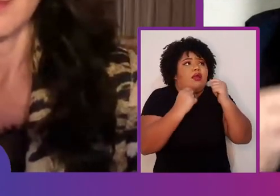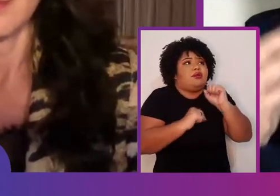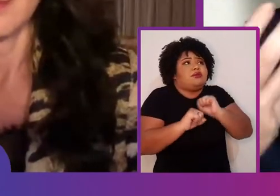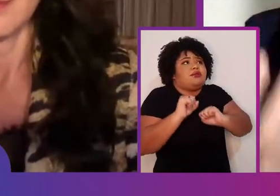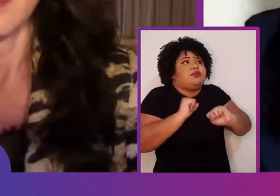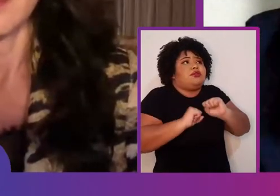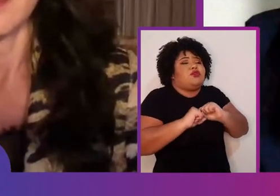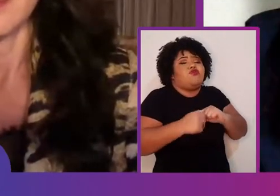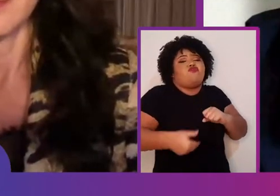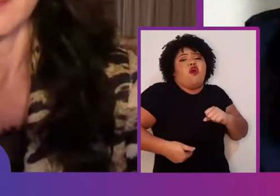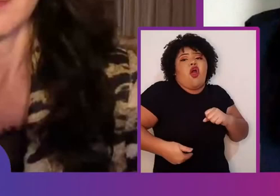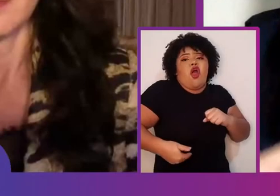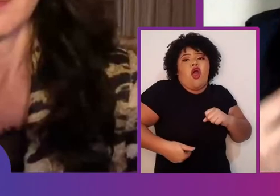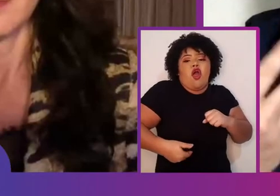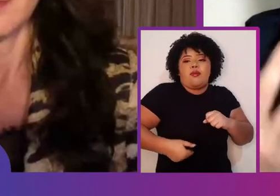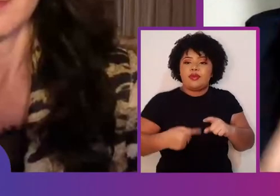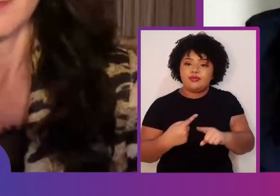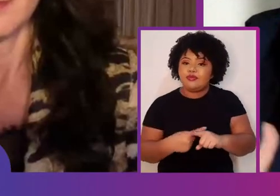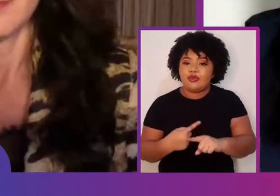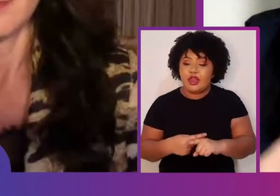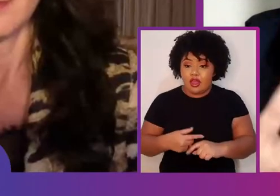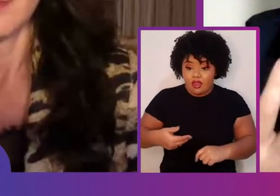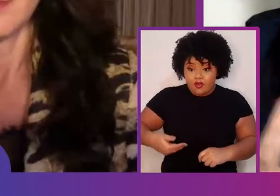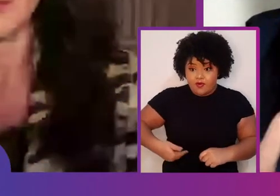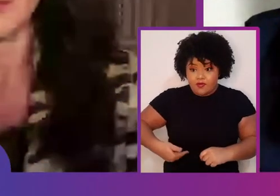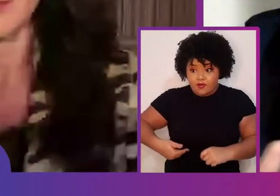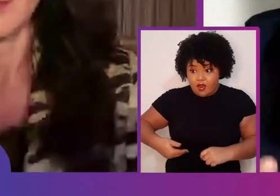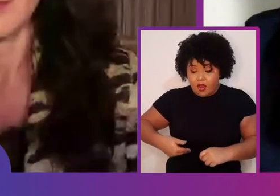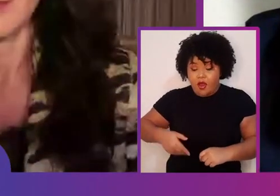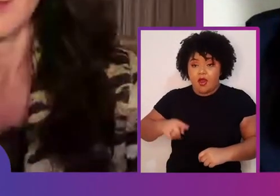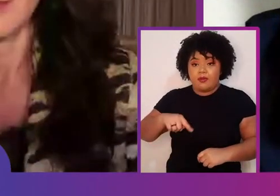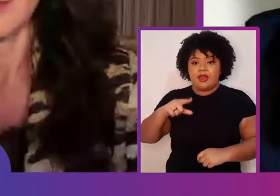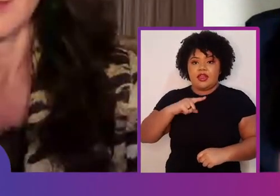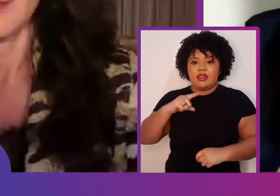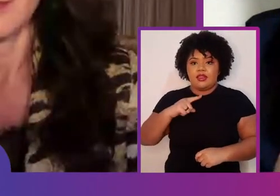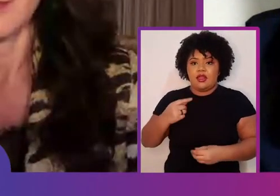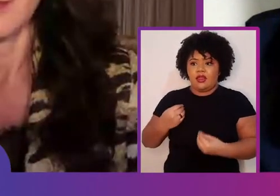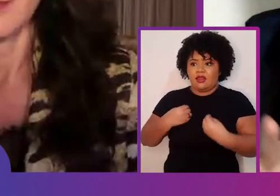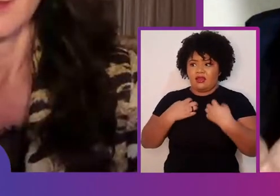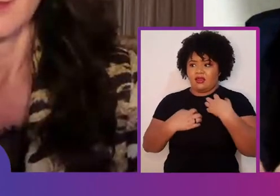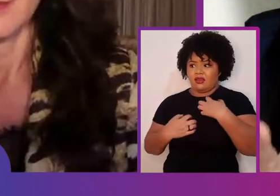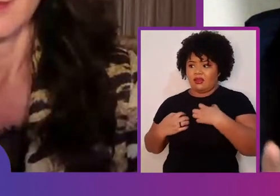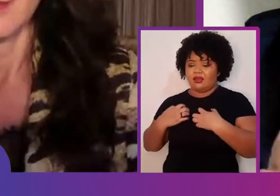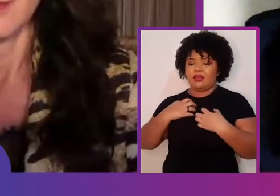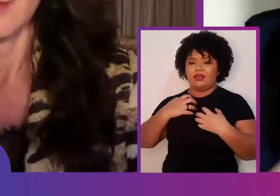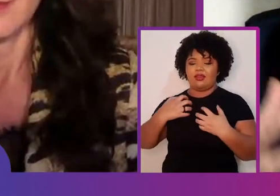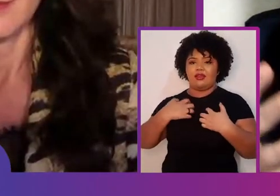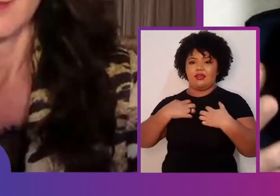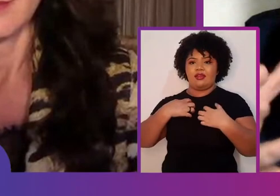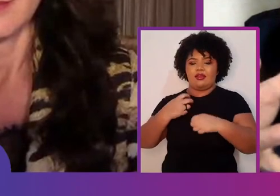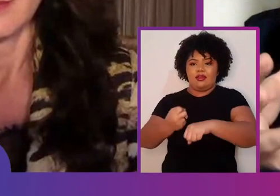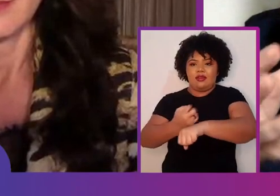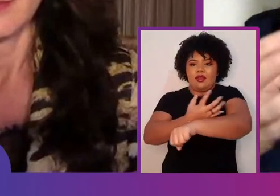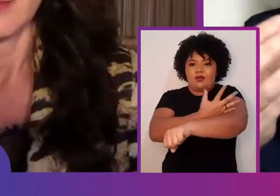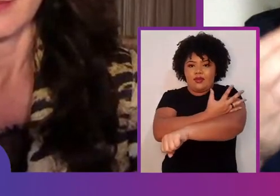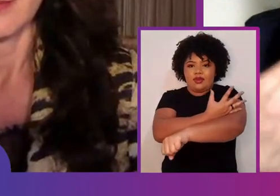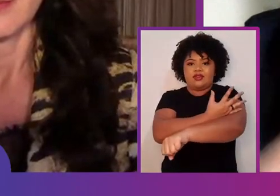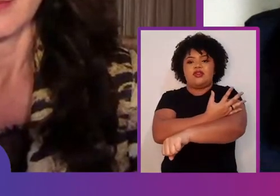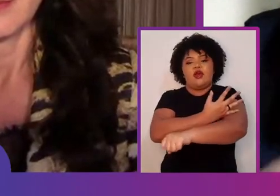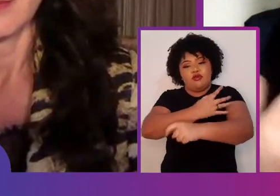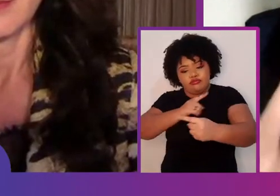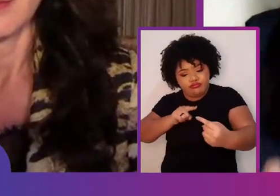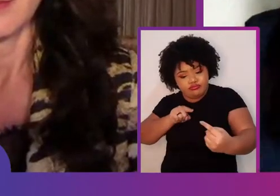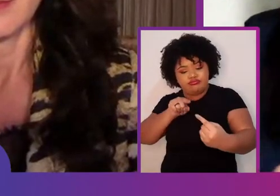porque o ato de sentir fome gera nele uma porção de reações que estão correlacionadas com